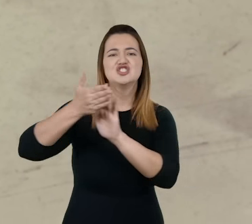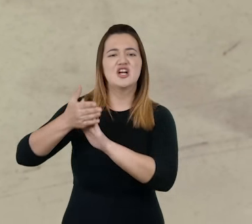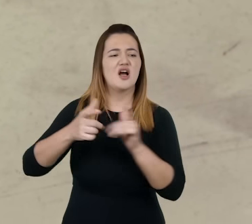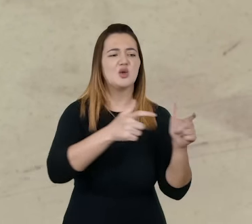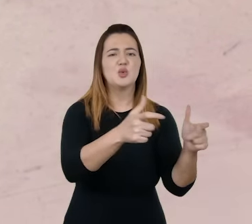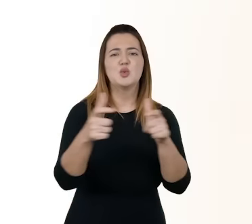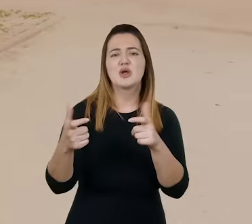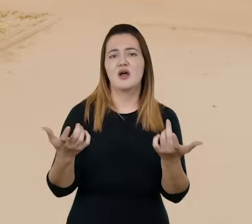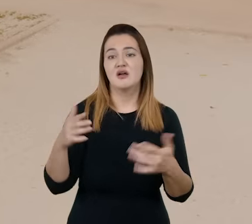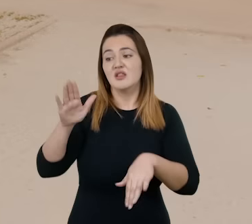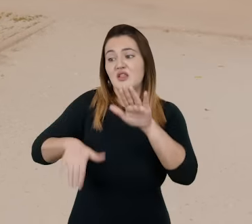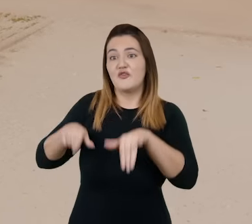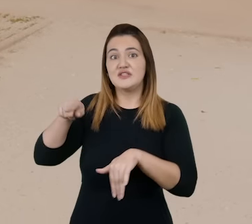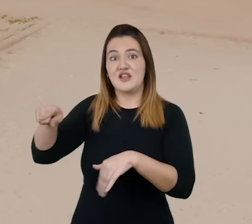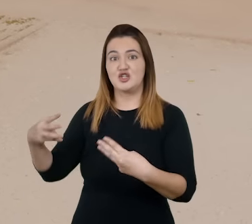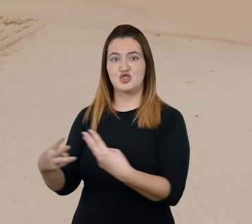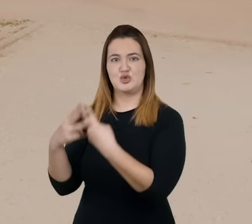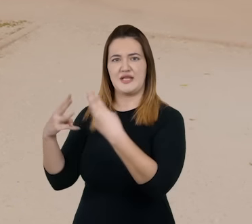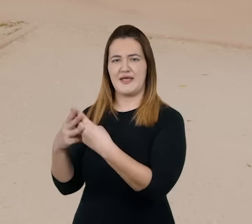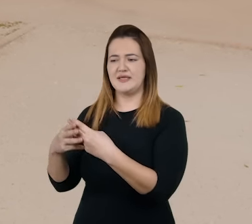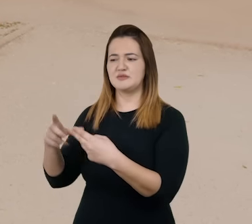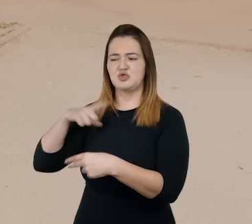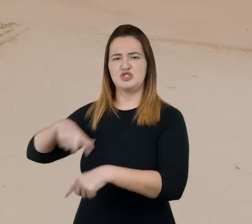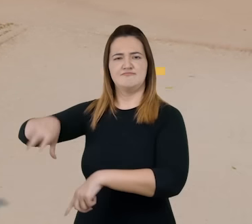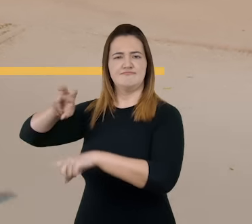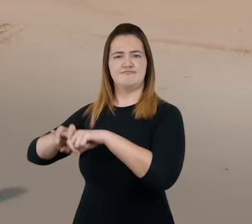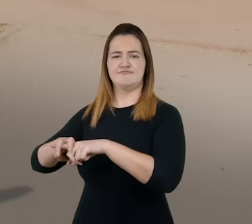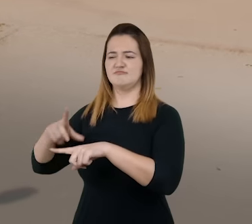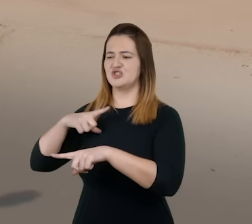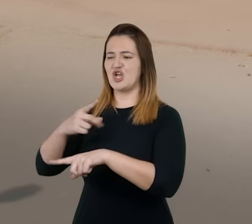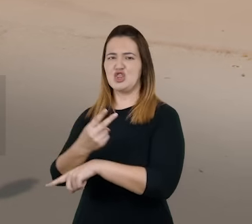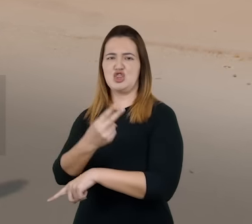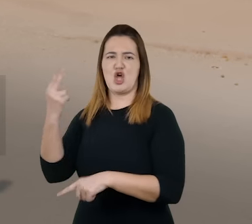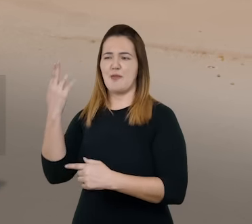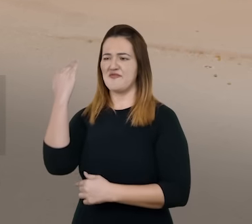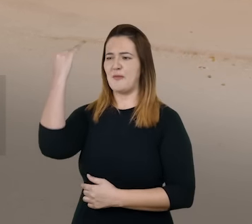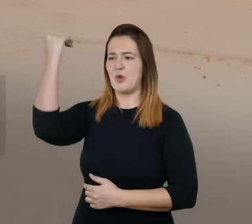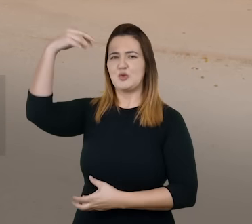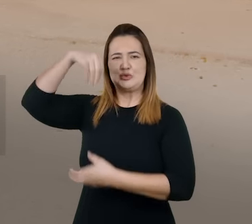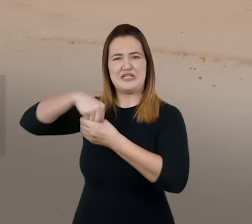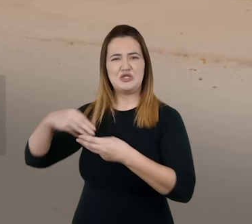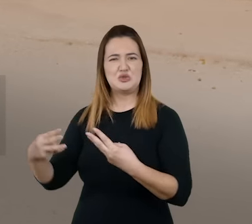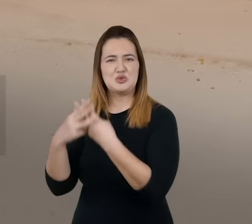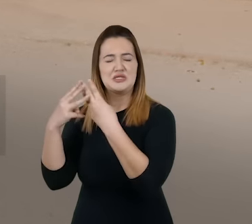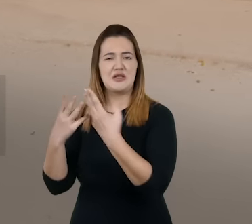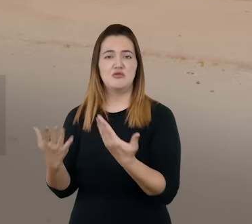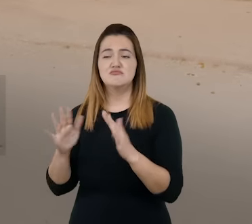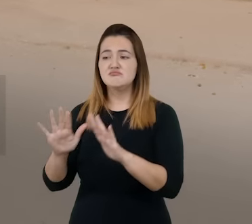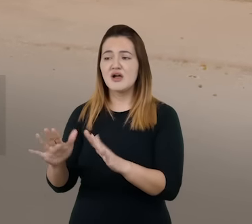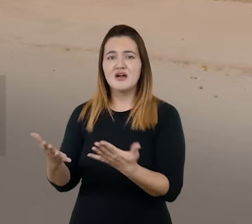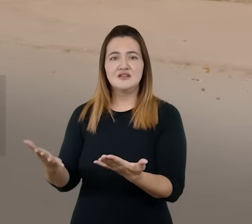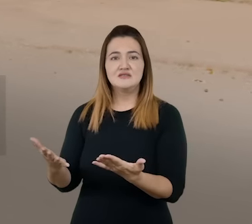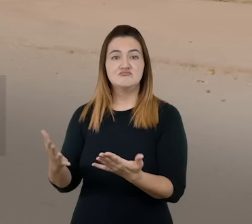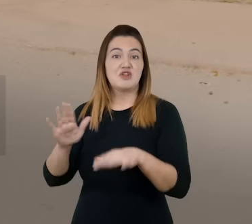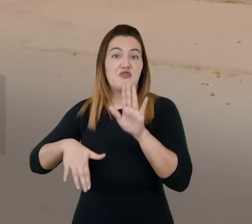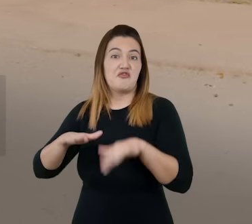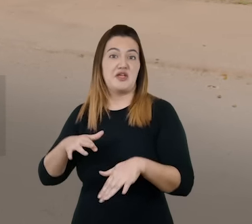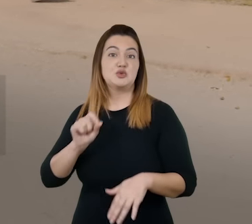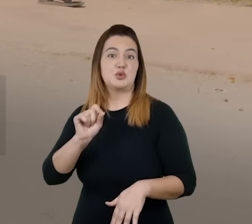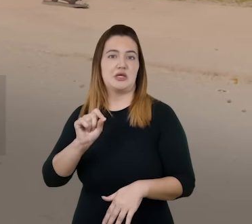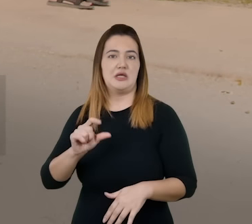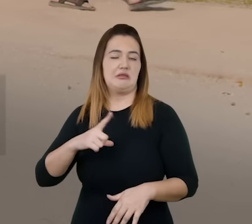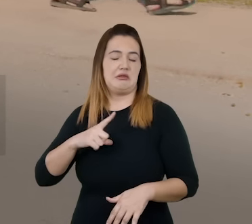no judaísmo, não teria hoje o seu nome imortalizado nas páginas do Talmud? Será que ele não seria um rabino reverenciado